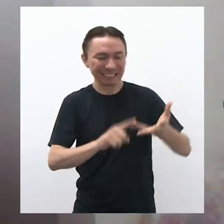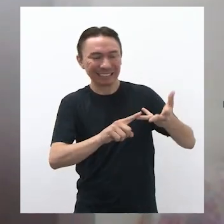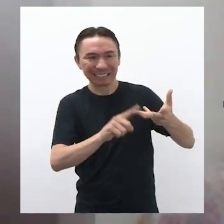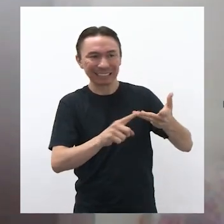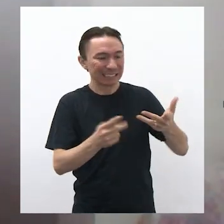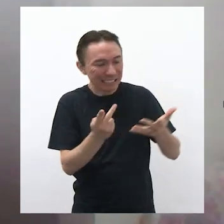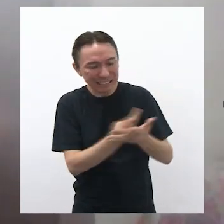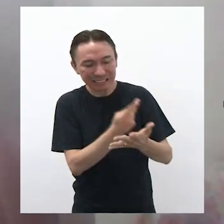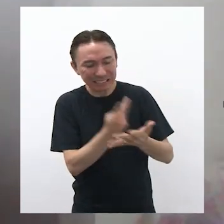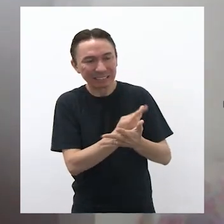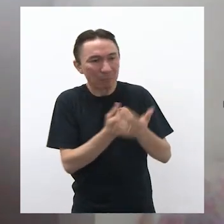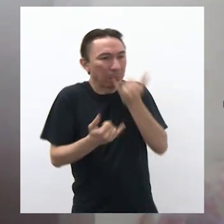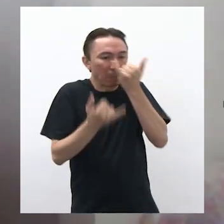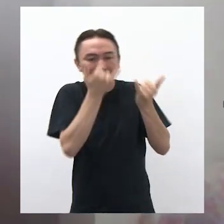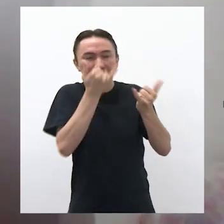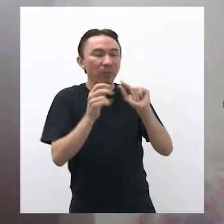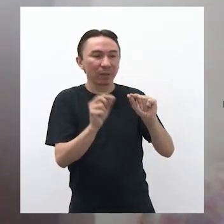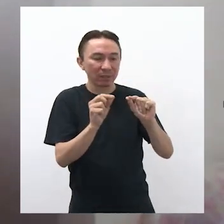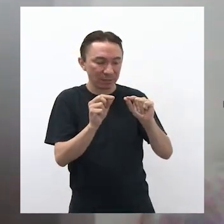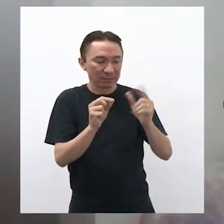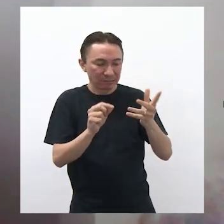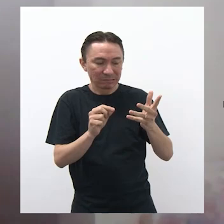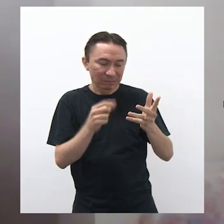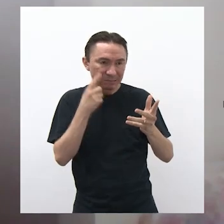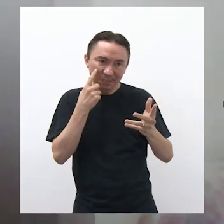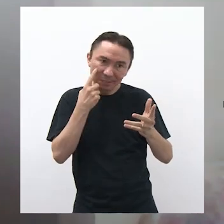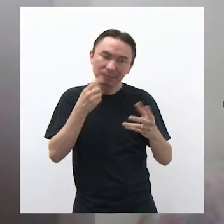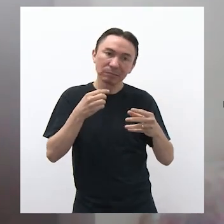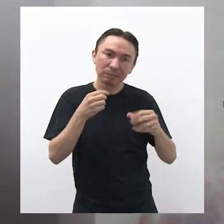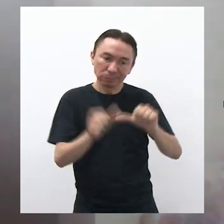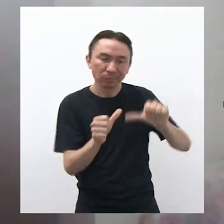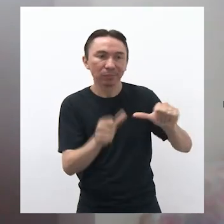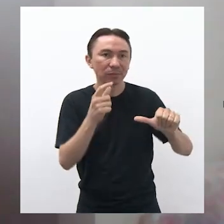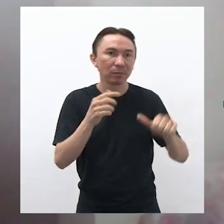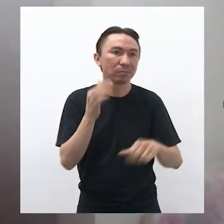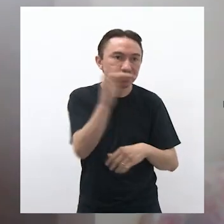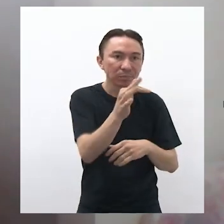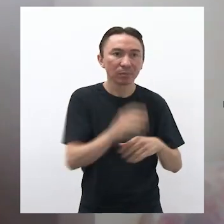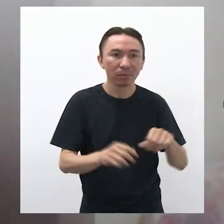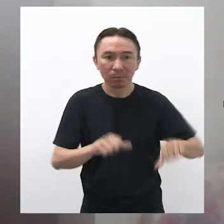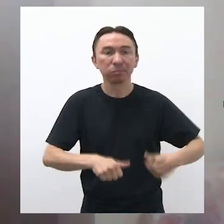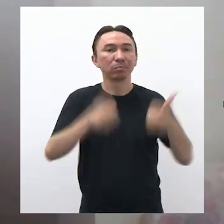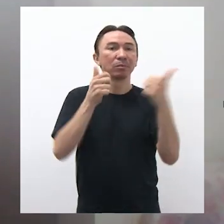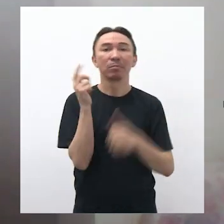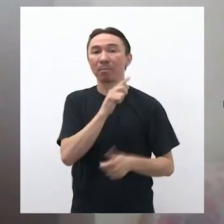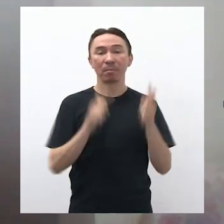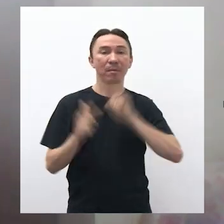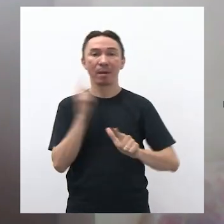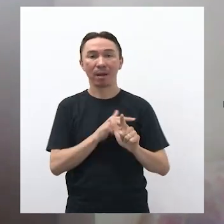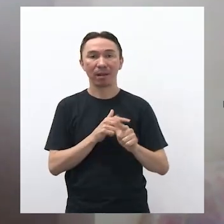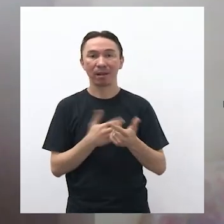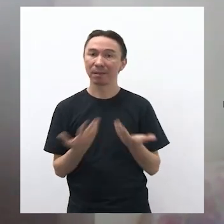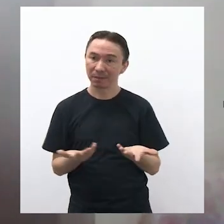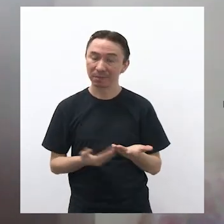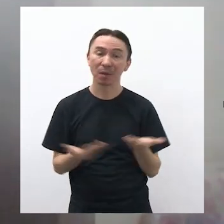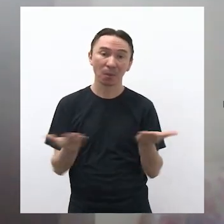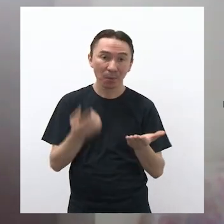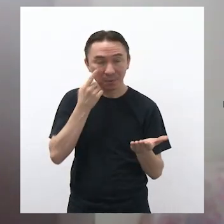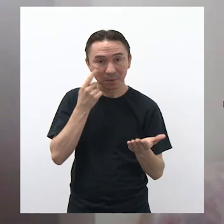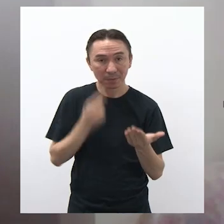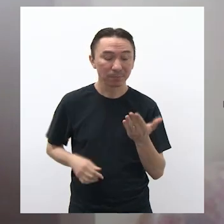sabe, fazer diferente para que dê certo, tá bom? Então, a proposta agora na sequência é mostrar para vocês e trazer para vocês,